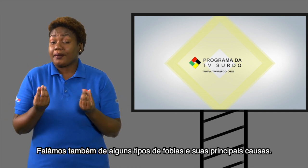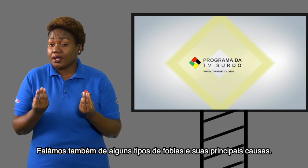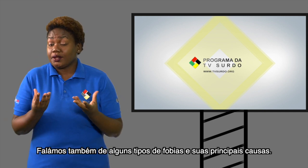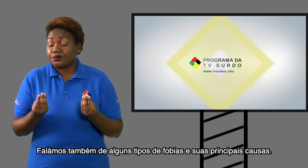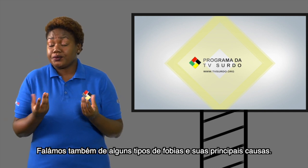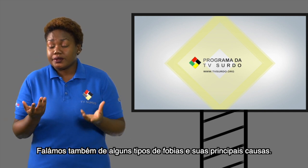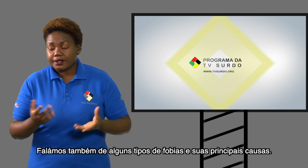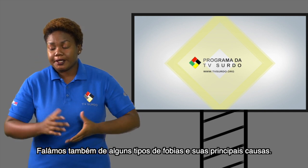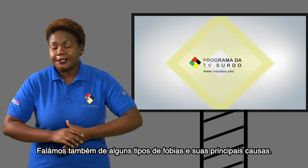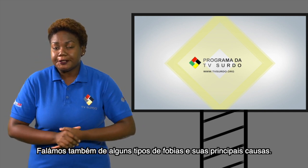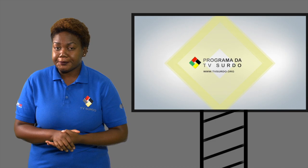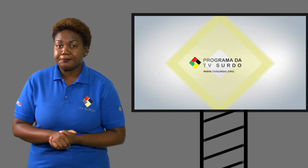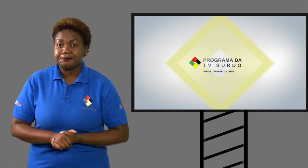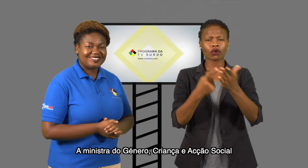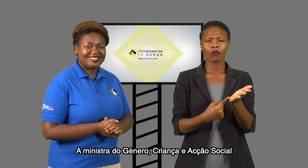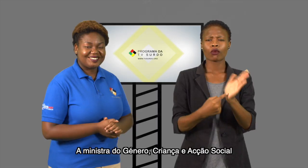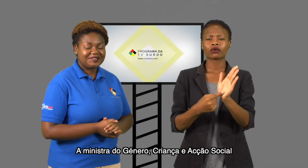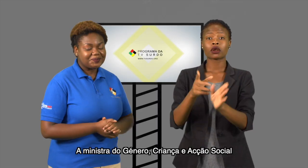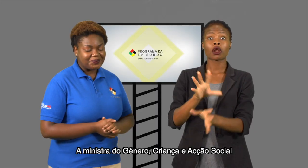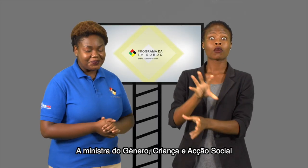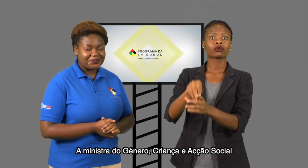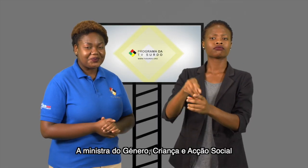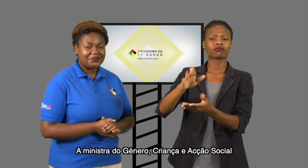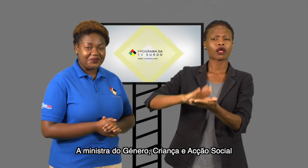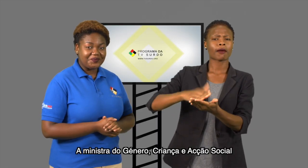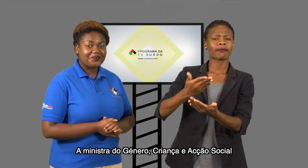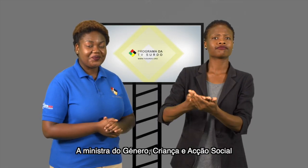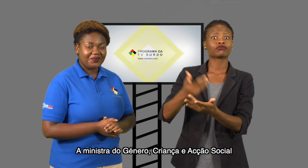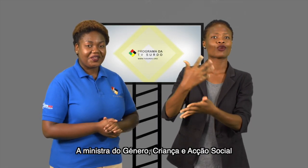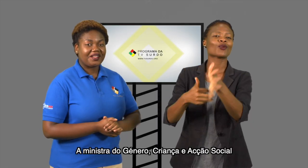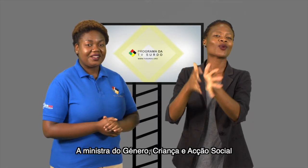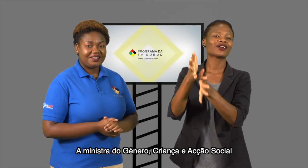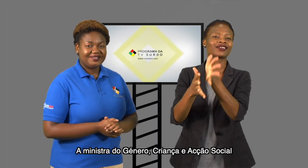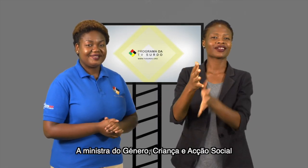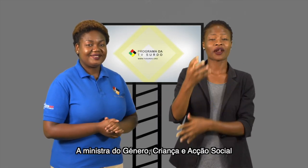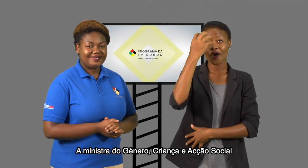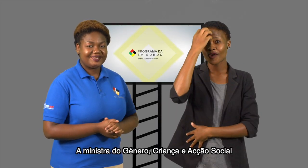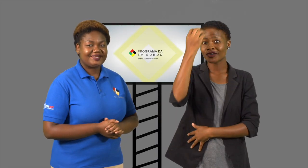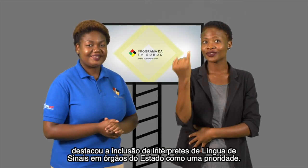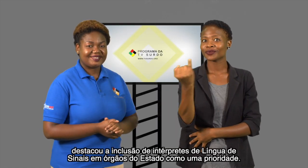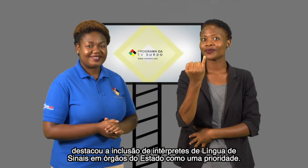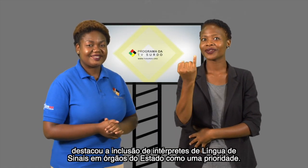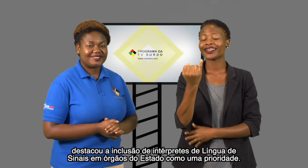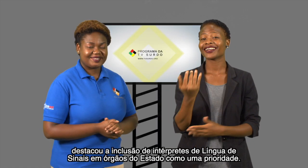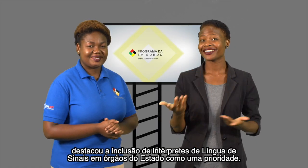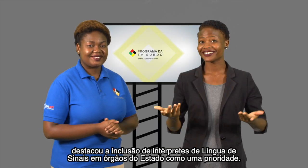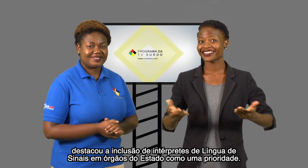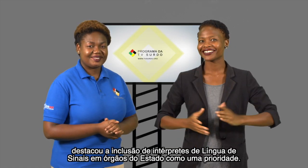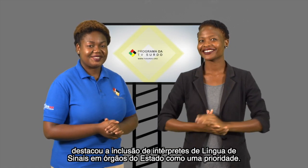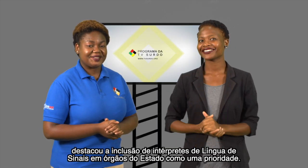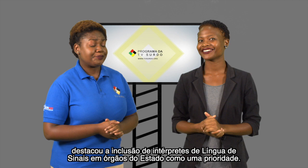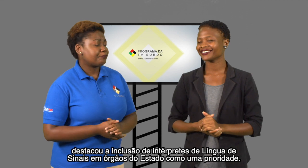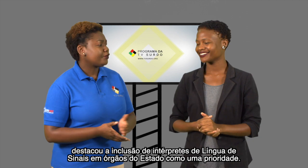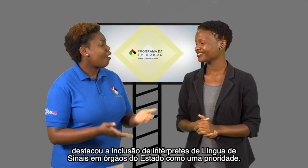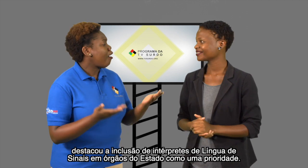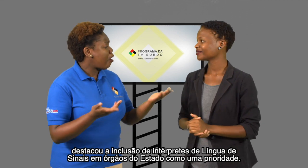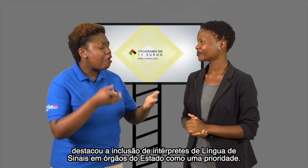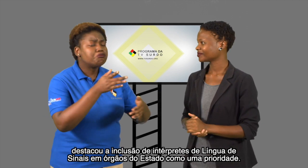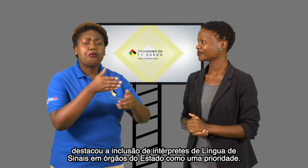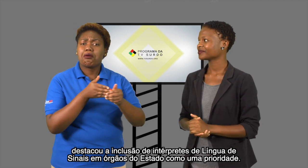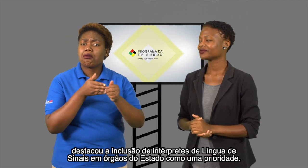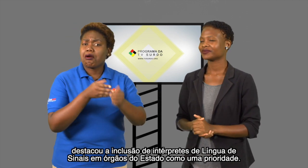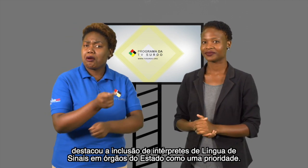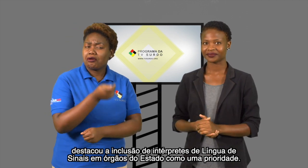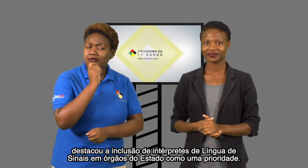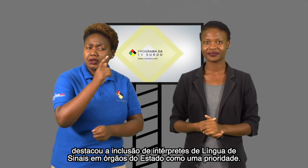e suas principais causas. A ministra do Gênero, Criança e Ação Social destacou a inclusão de intérpretes de